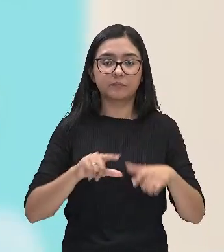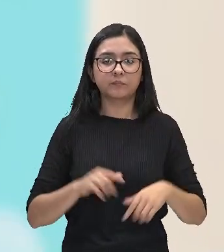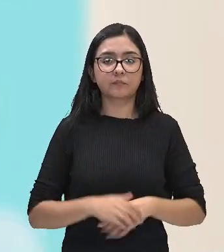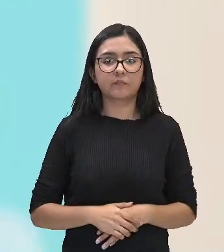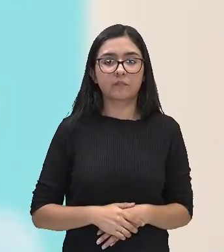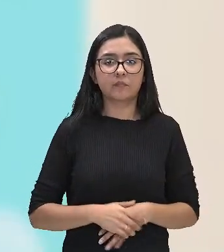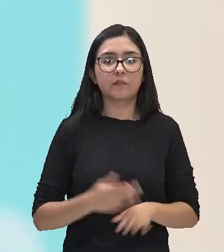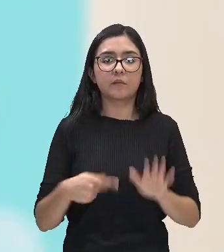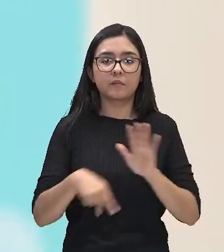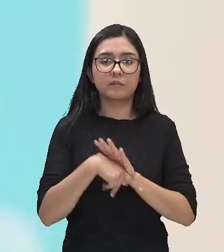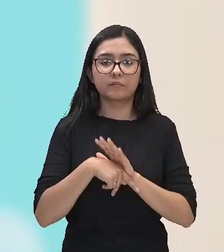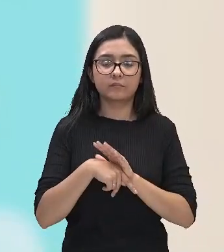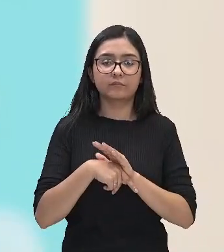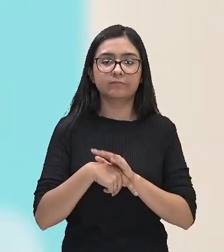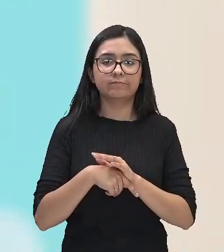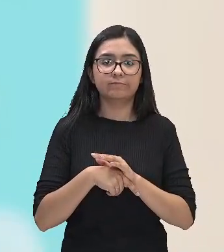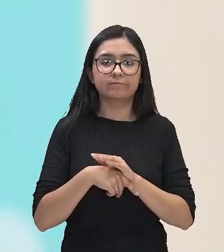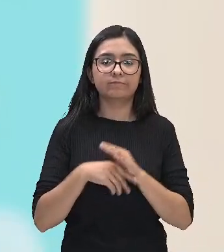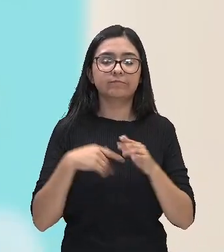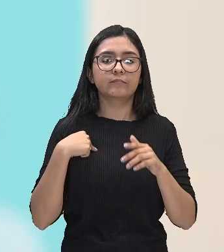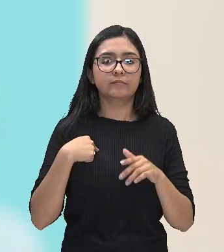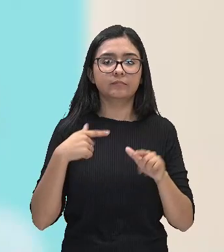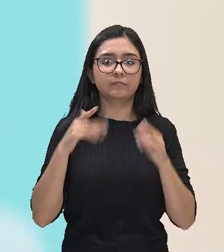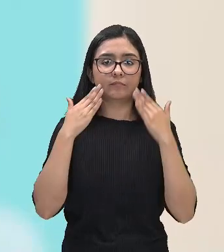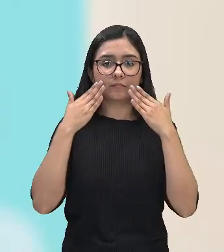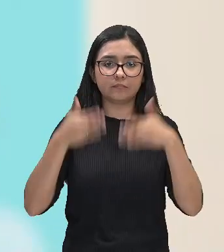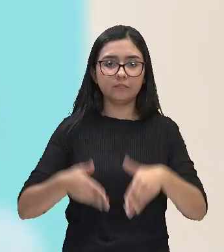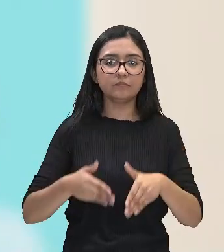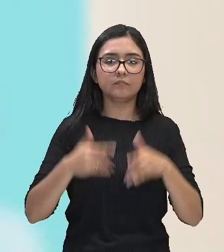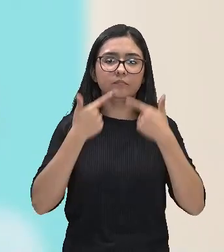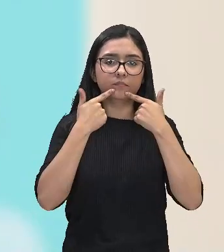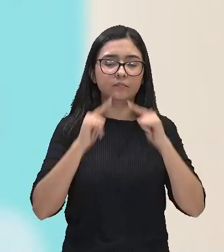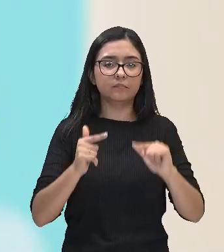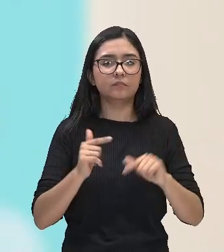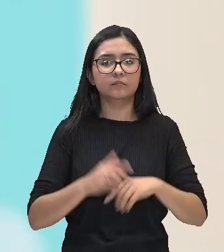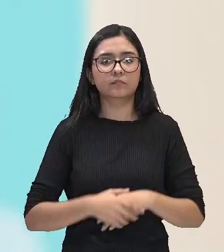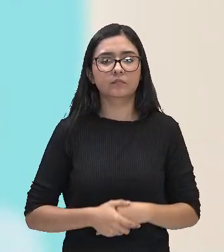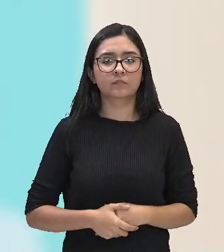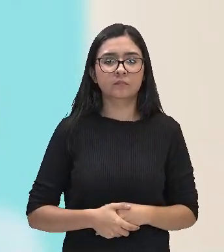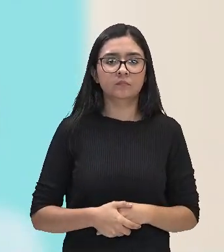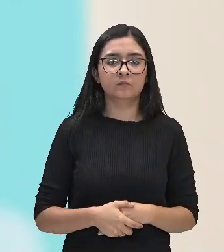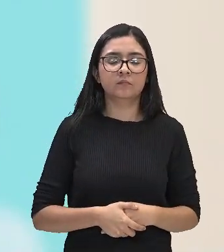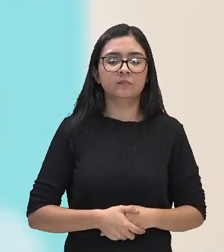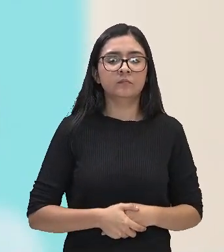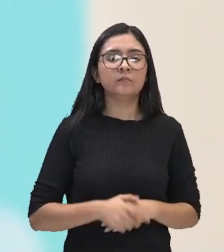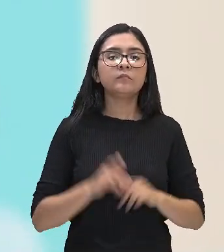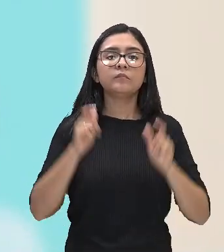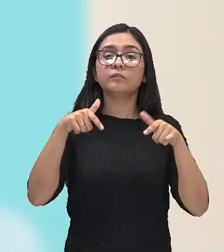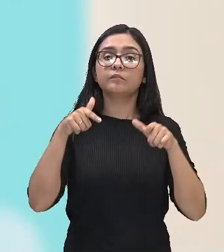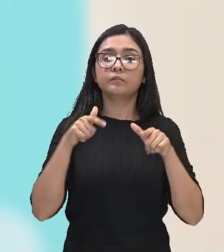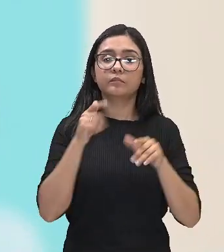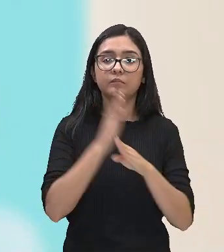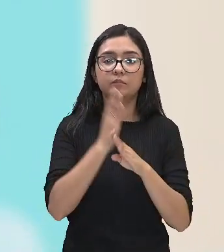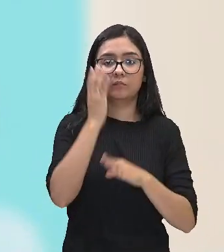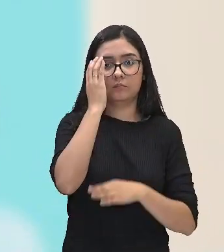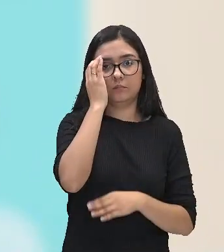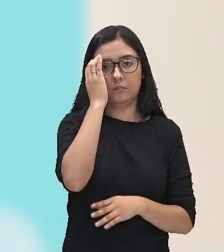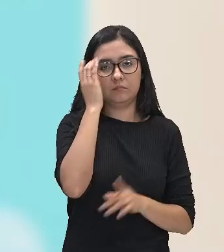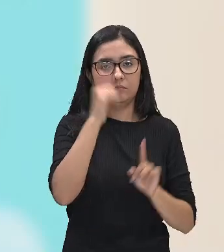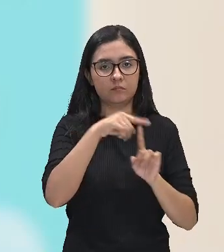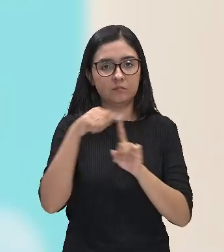a linguagem trabalhando a linguagem, tá bom? Então, onde nós encontramos, né, a